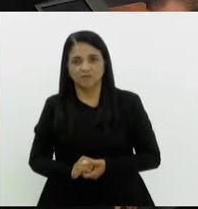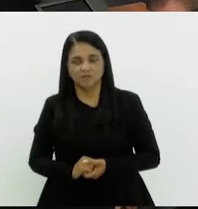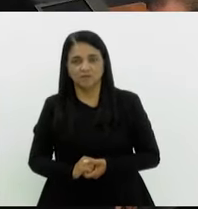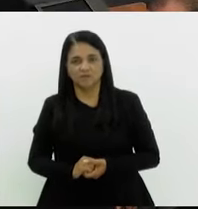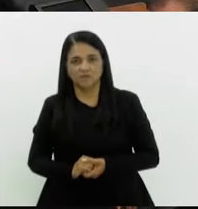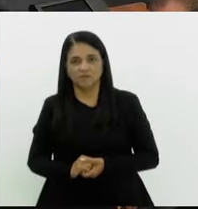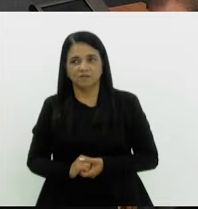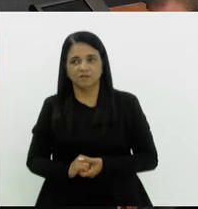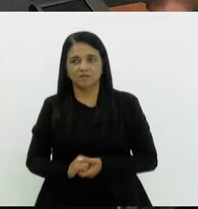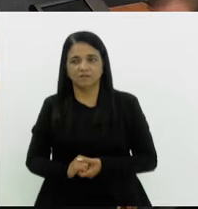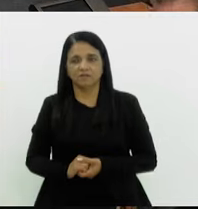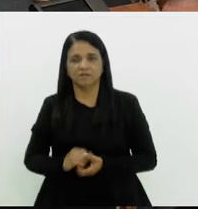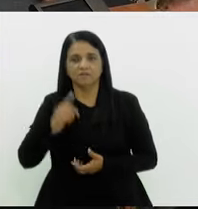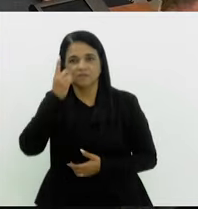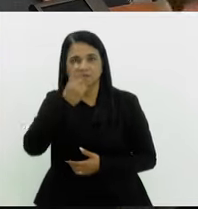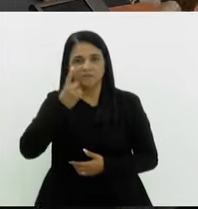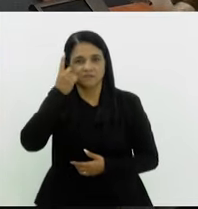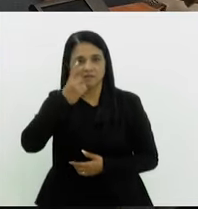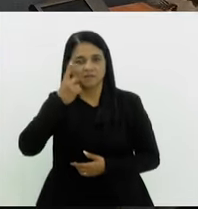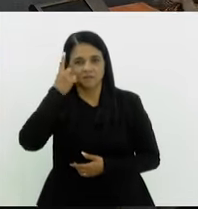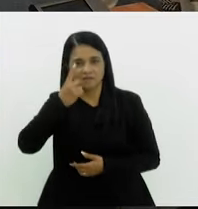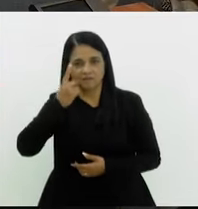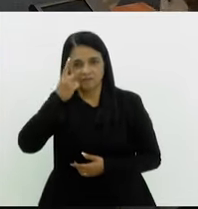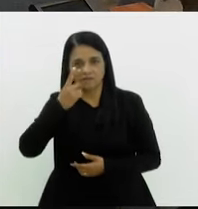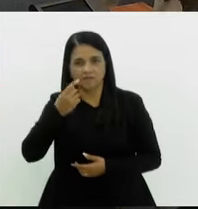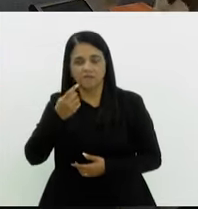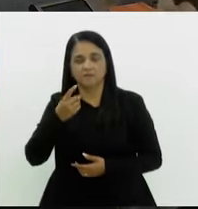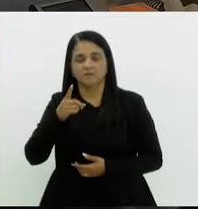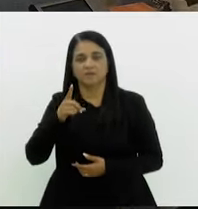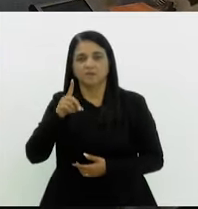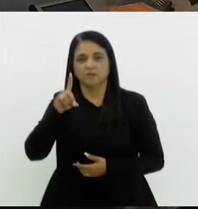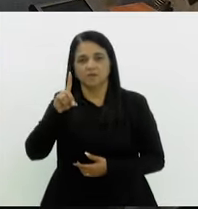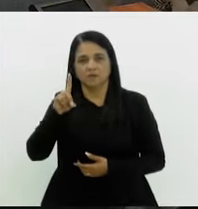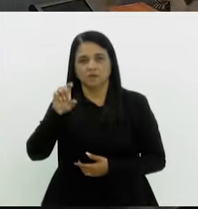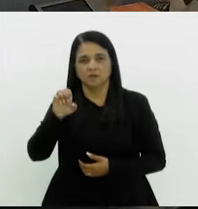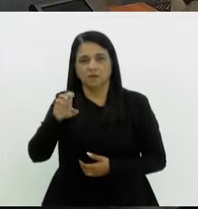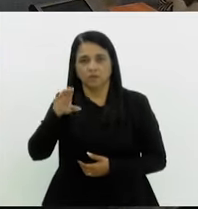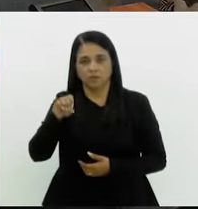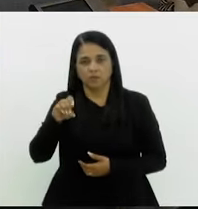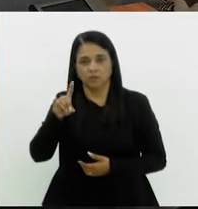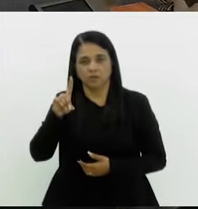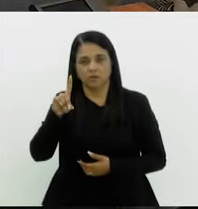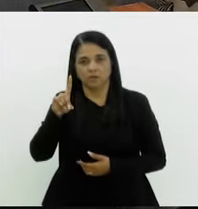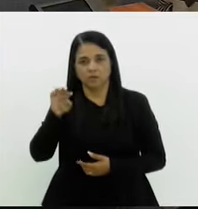posteriori. Deputado doutor Deodalto.